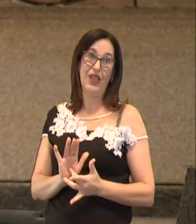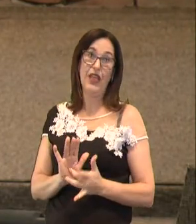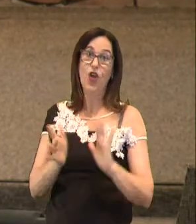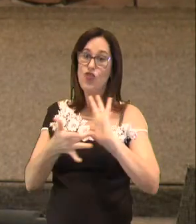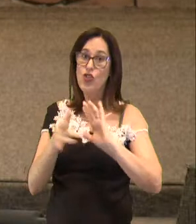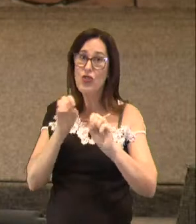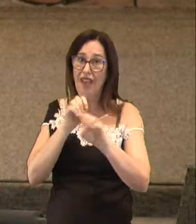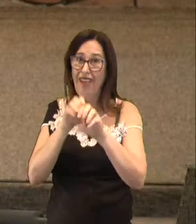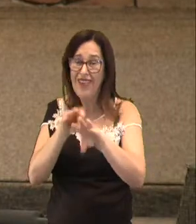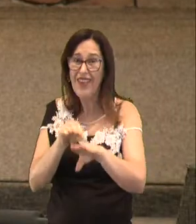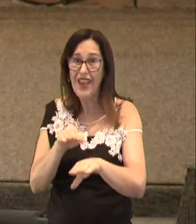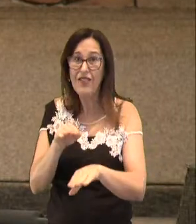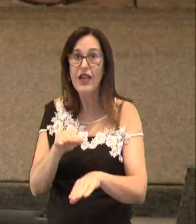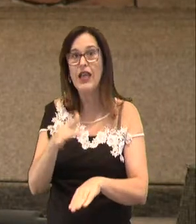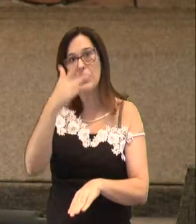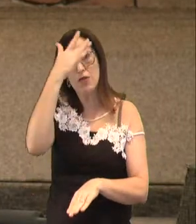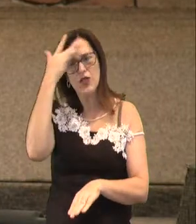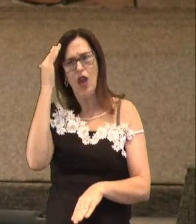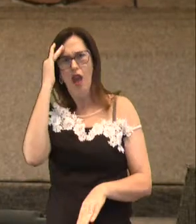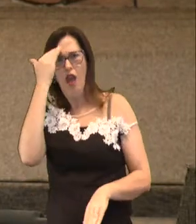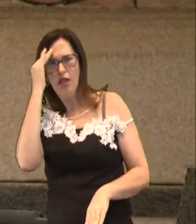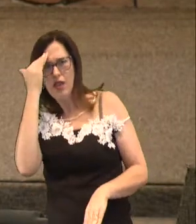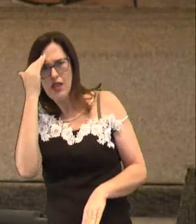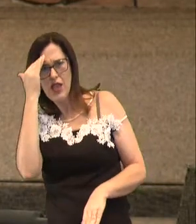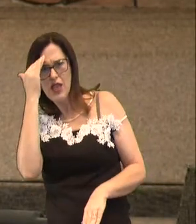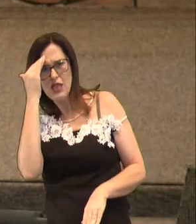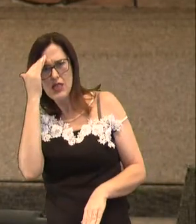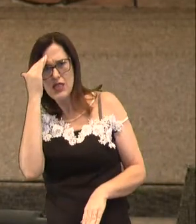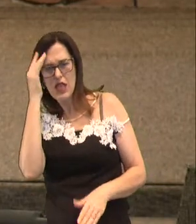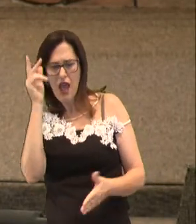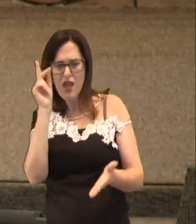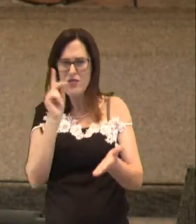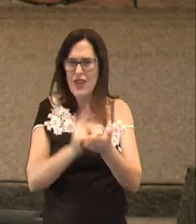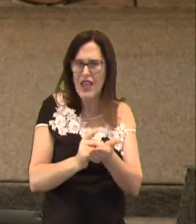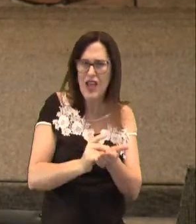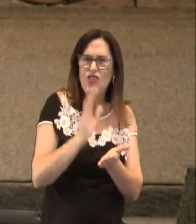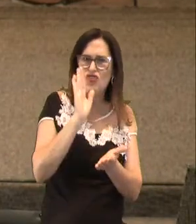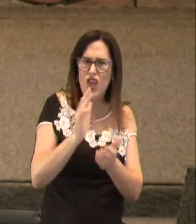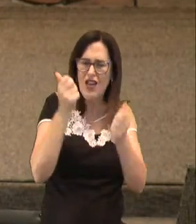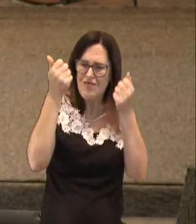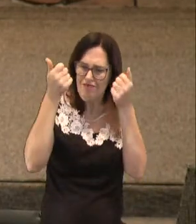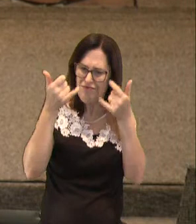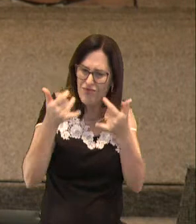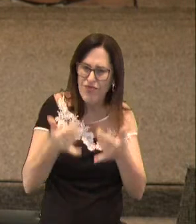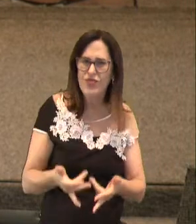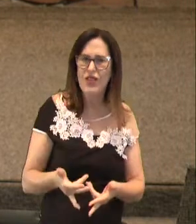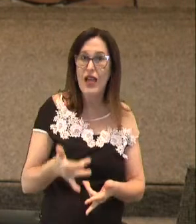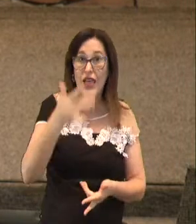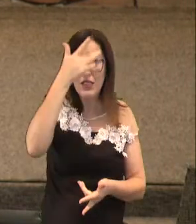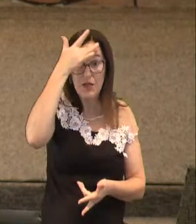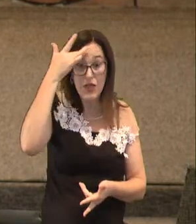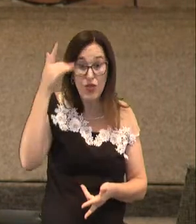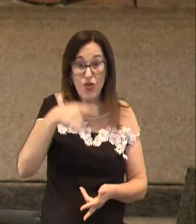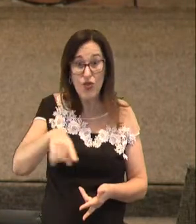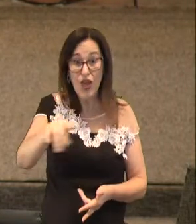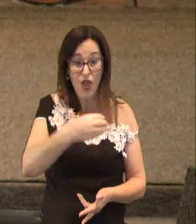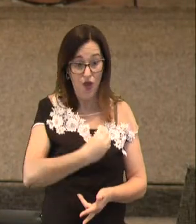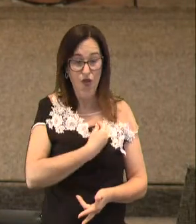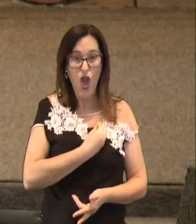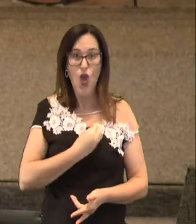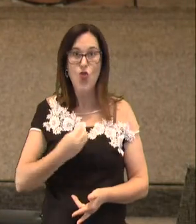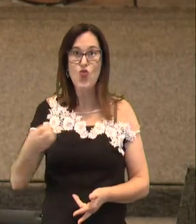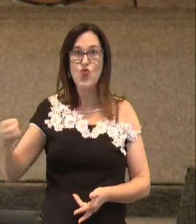essas verdades que ele estava agora aprofundando e amplificando, para que aquelas pessoas então passassem a viver por um